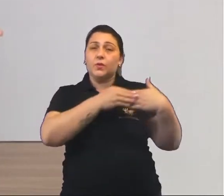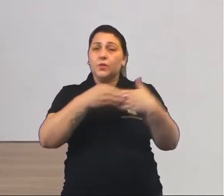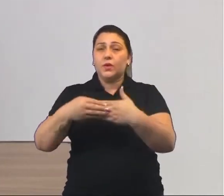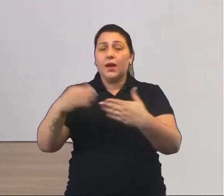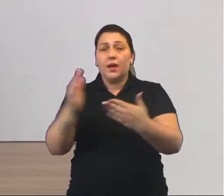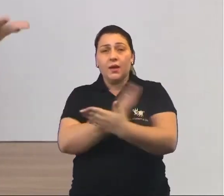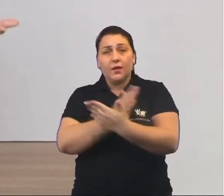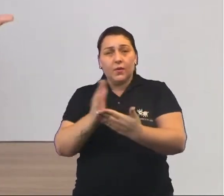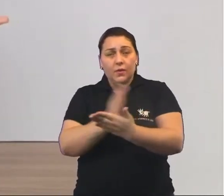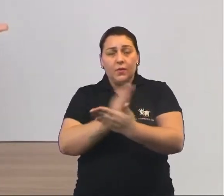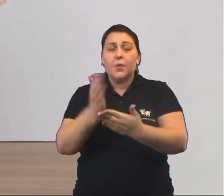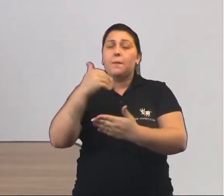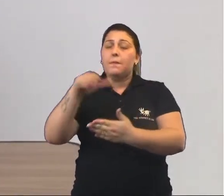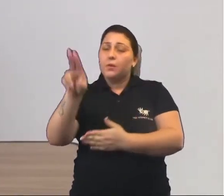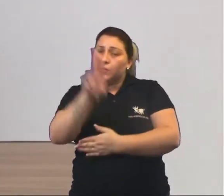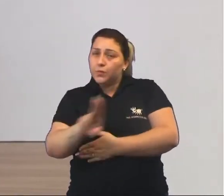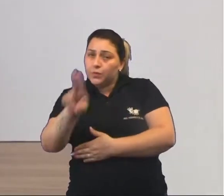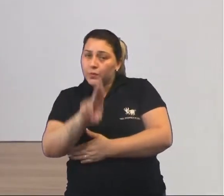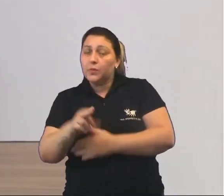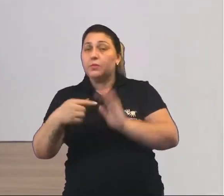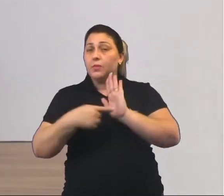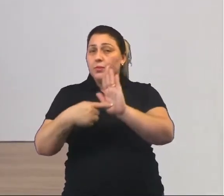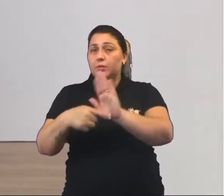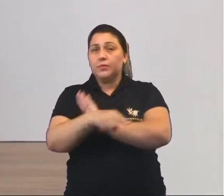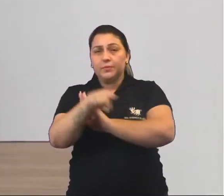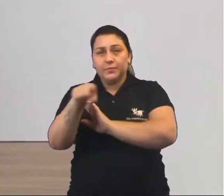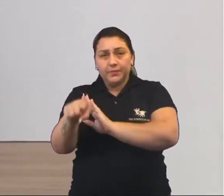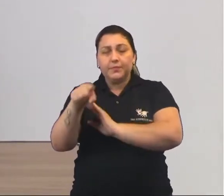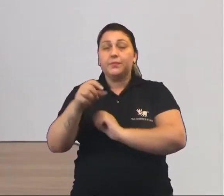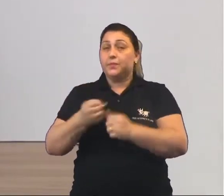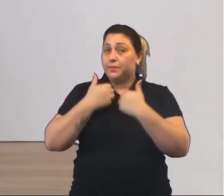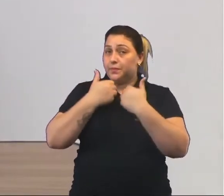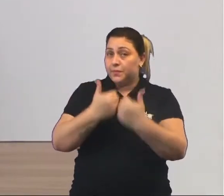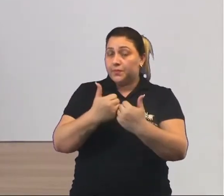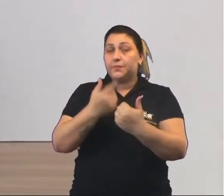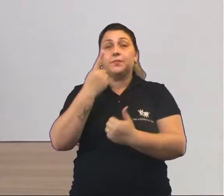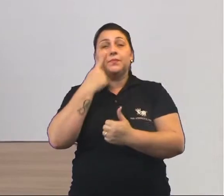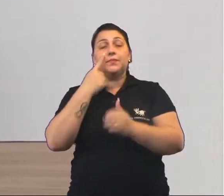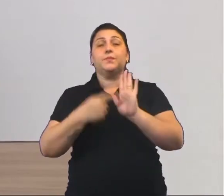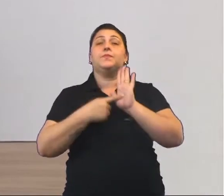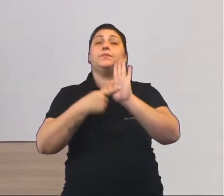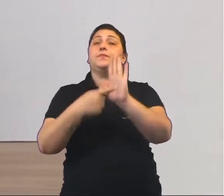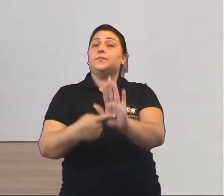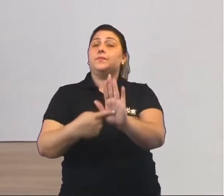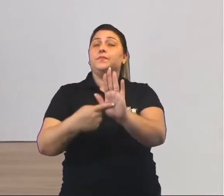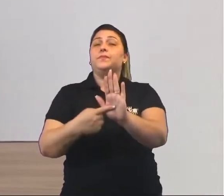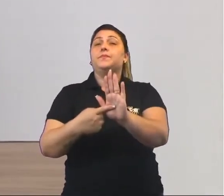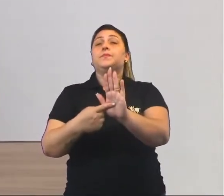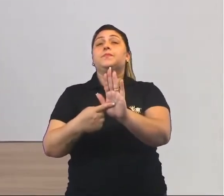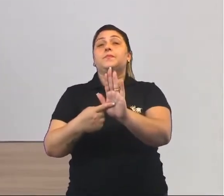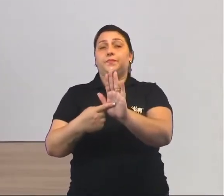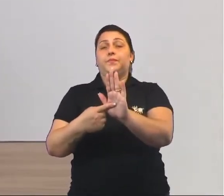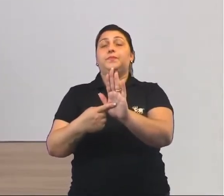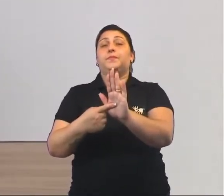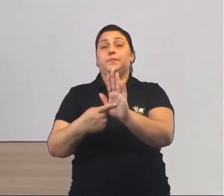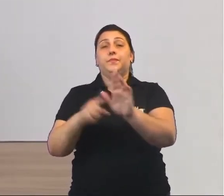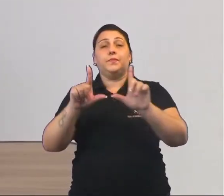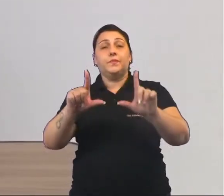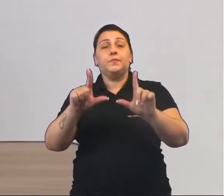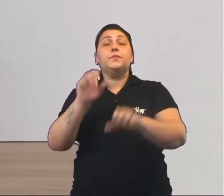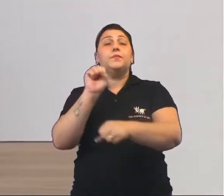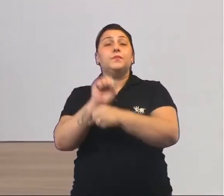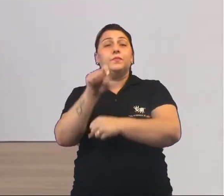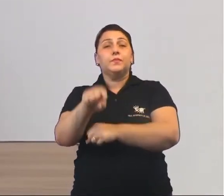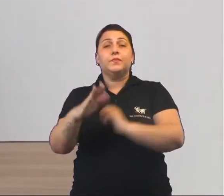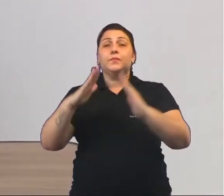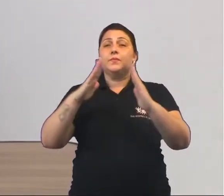trouxe alguns mais usuais para mostrar aqui para vocês, tudo bem? Eu vou mostrar para vocês em plaquinhas e eu espero que